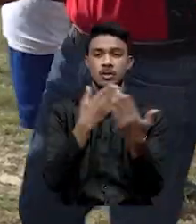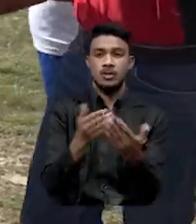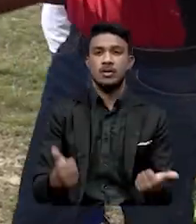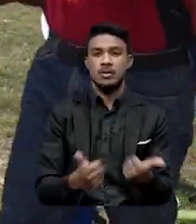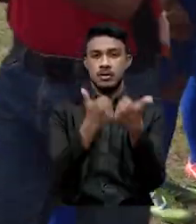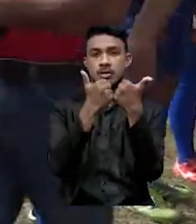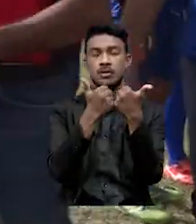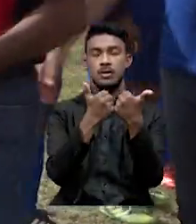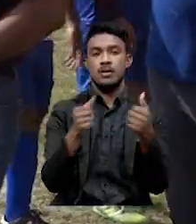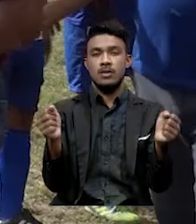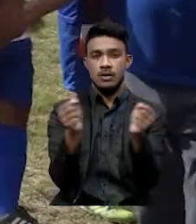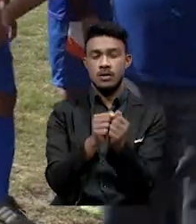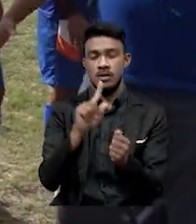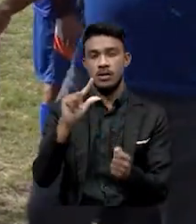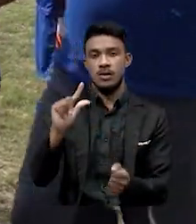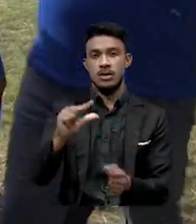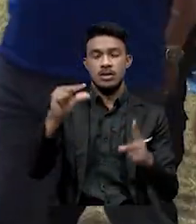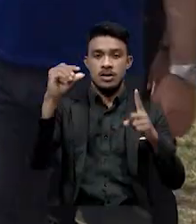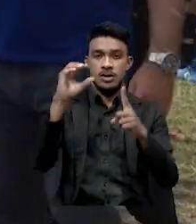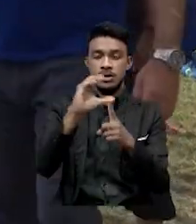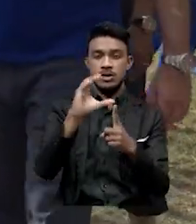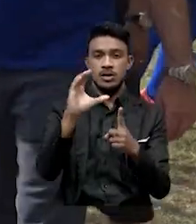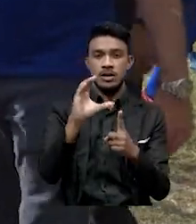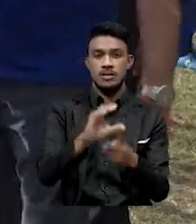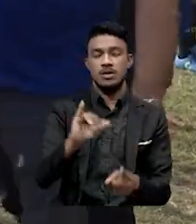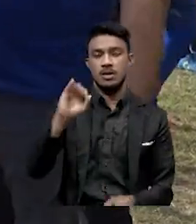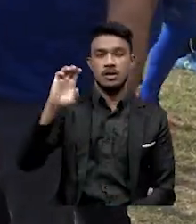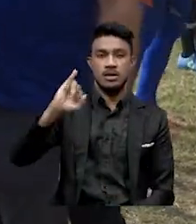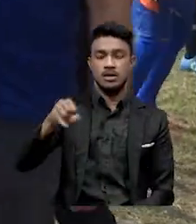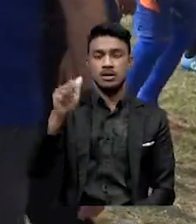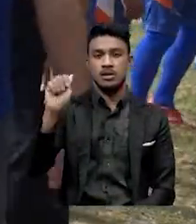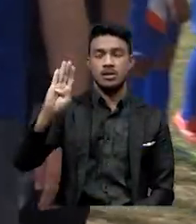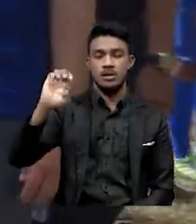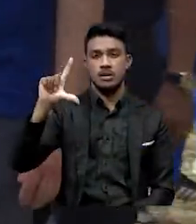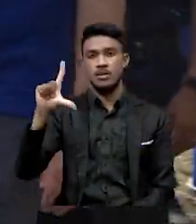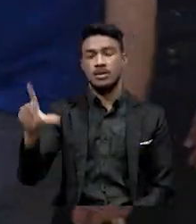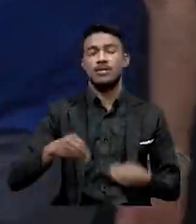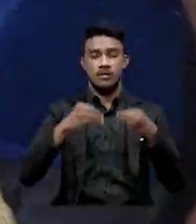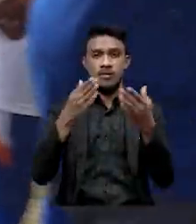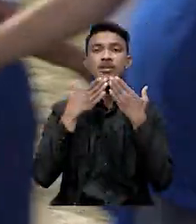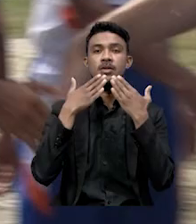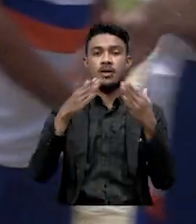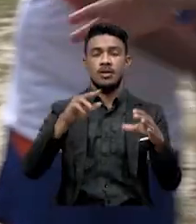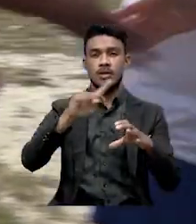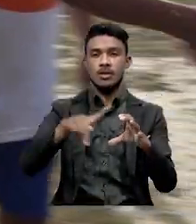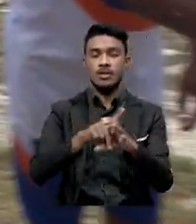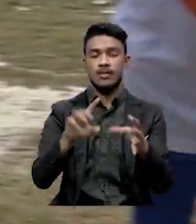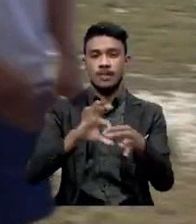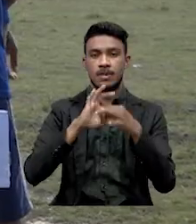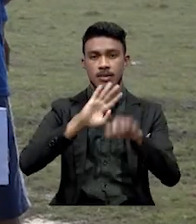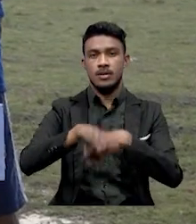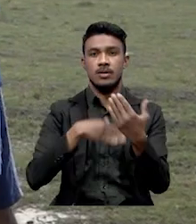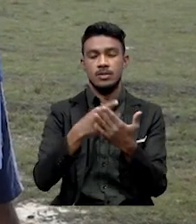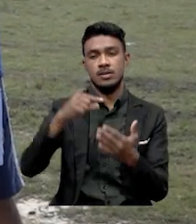Cup. Além de né, se for comissão organizadora Isabel Fernandes, agradece a equipa Roto que participa e a torneio